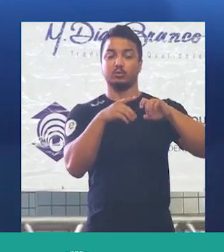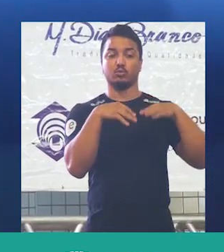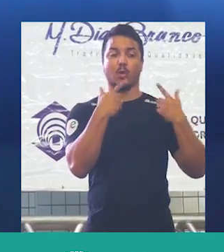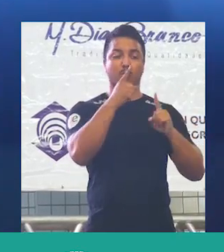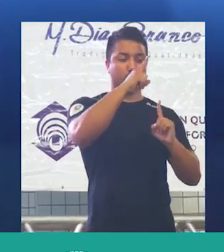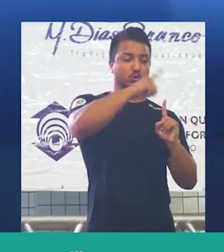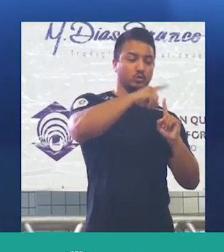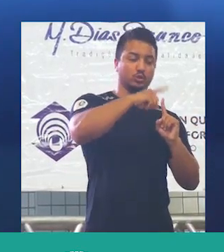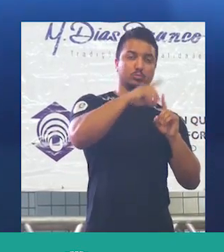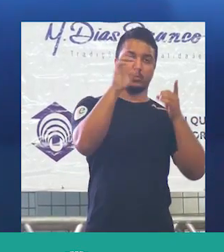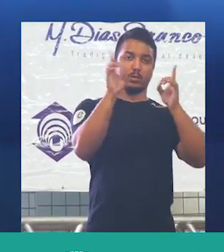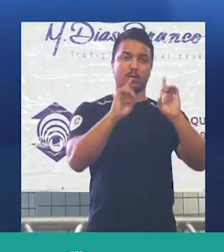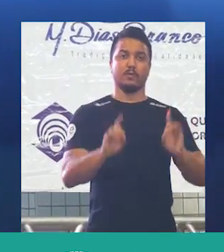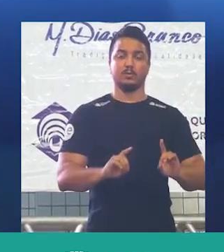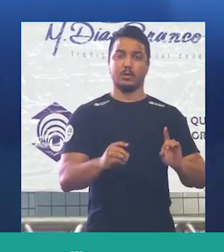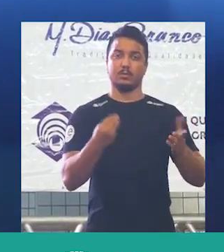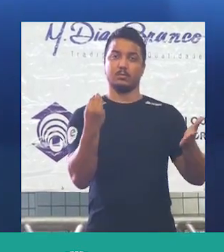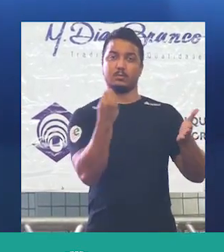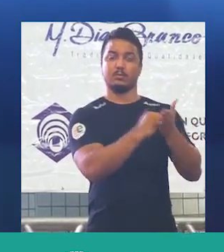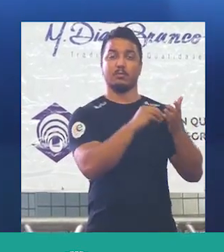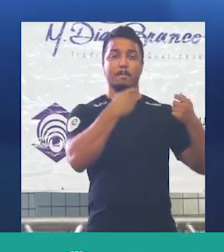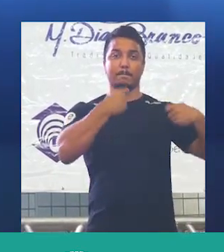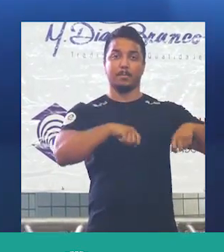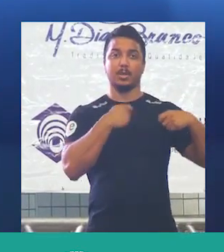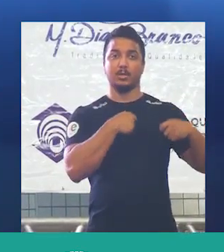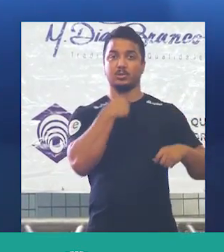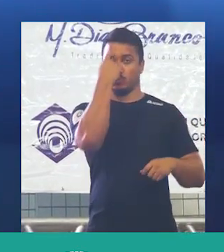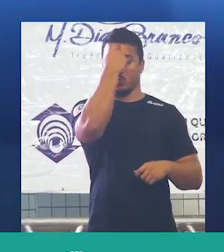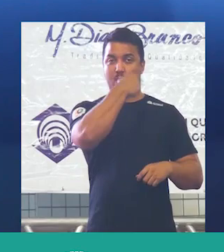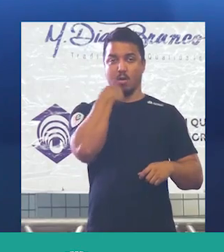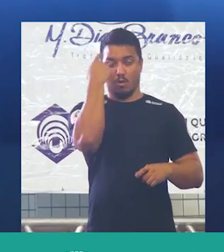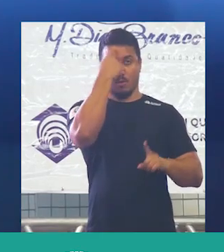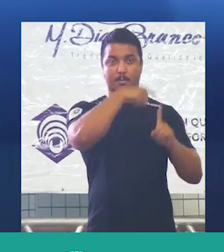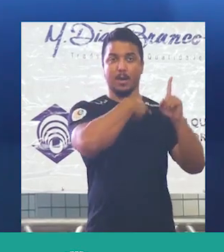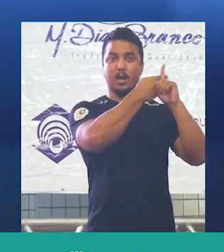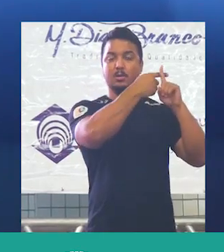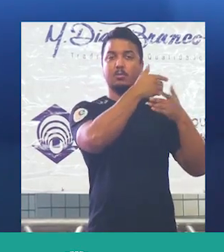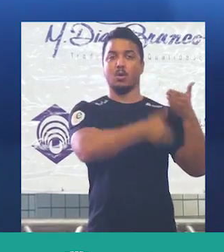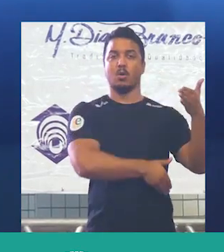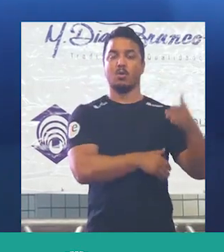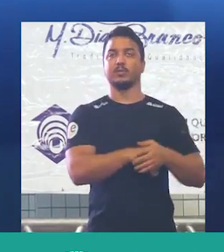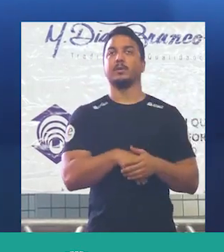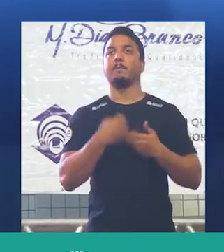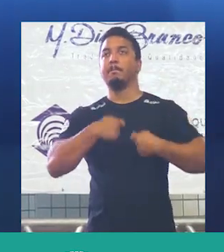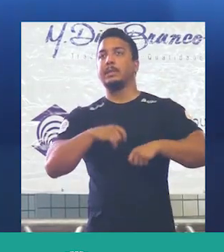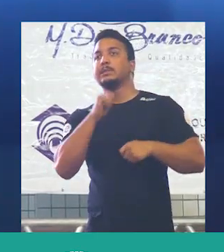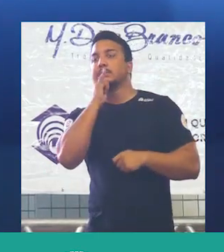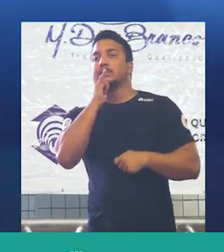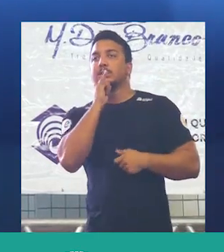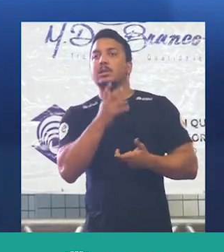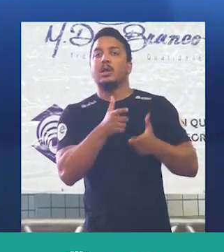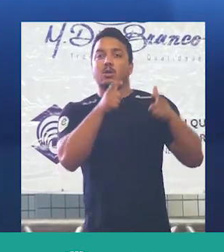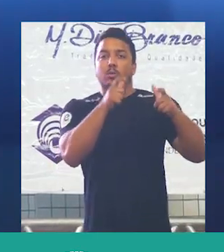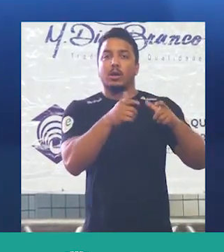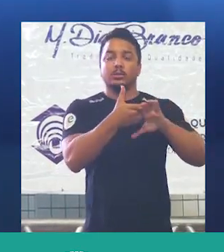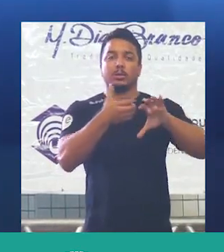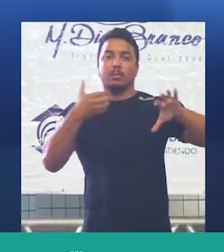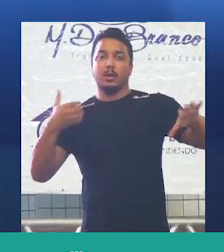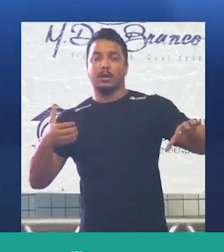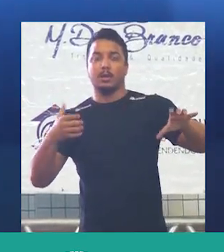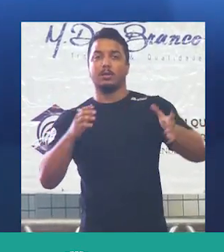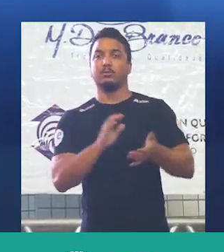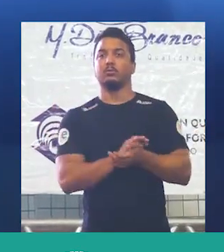lá a sua deficiência, e você diz, preciso de 1 hora mais de prova, preciso fazer em um local